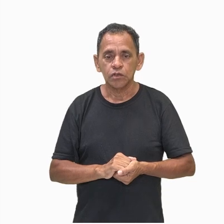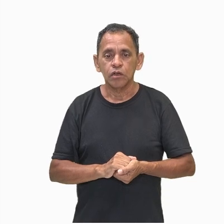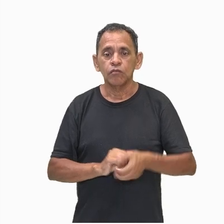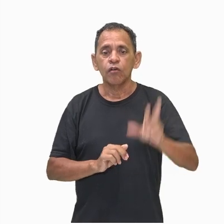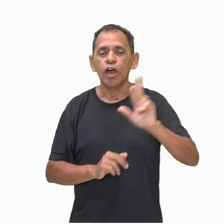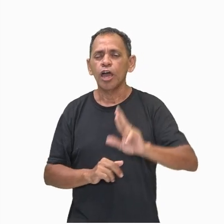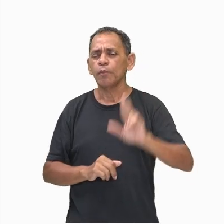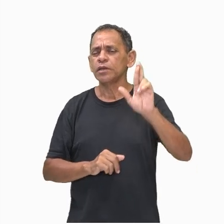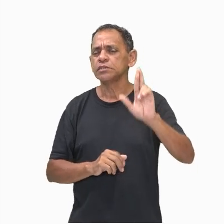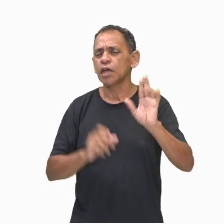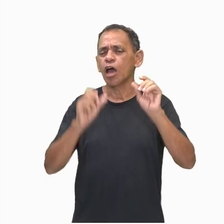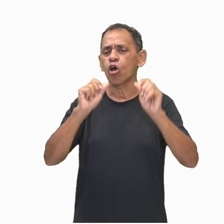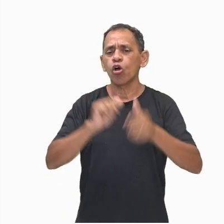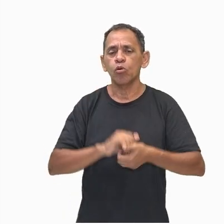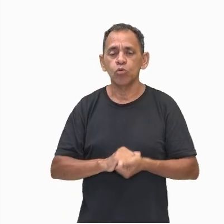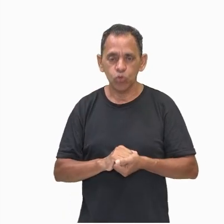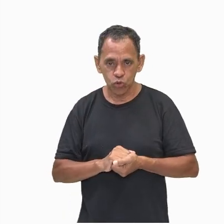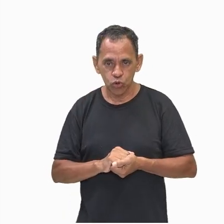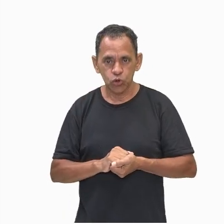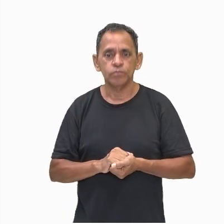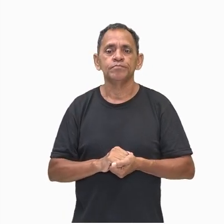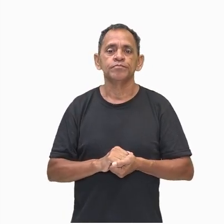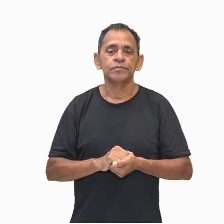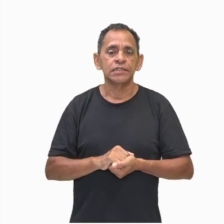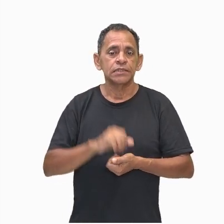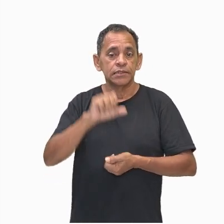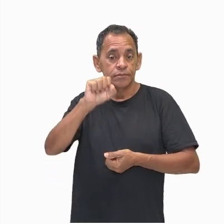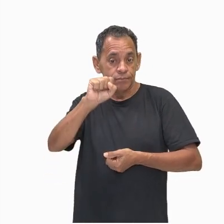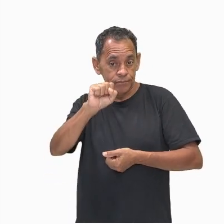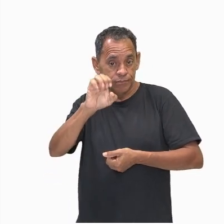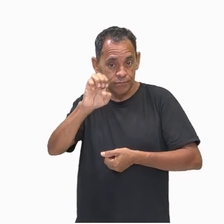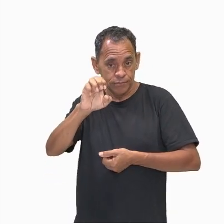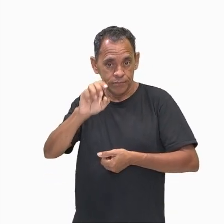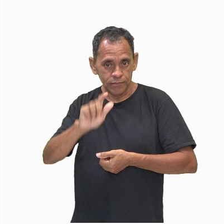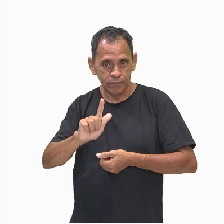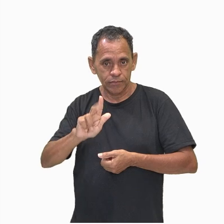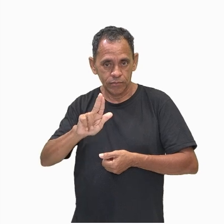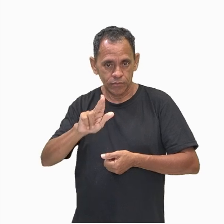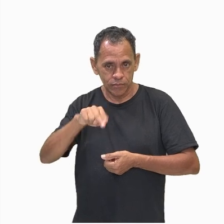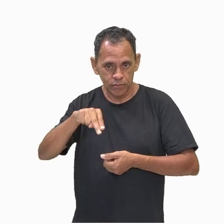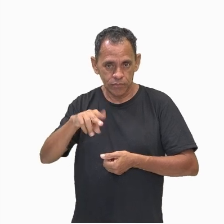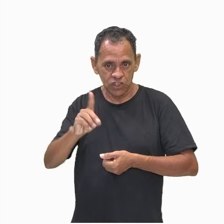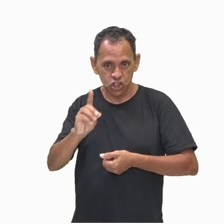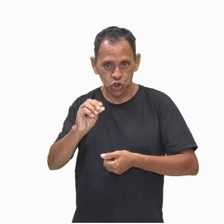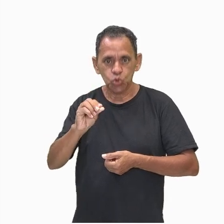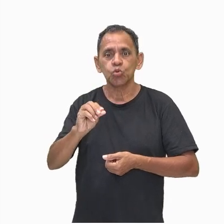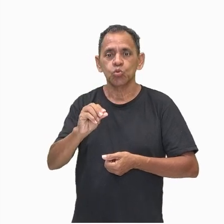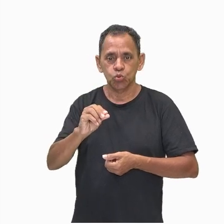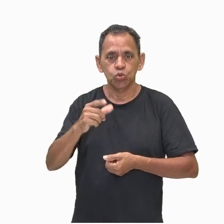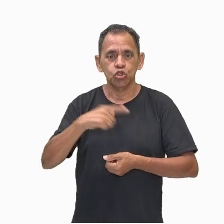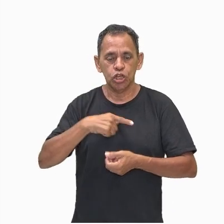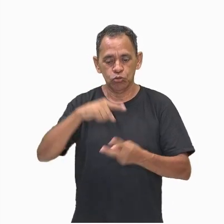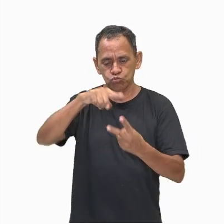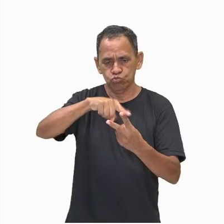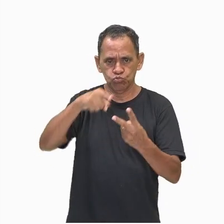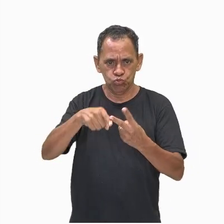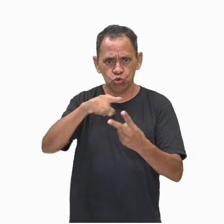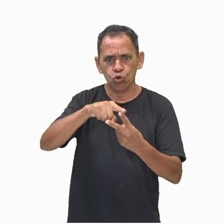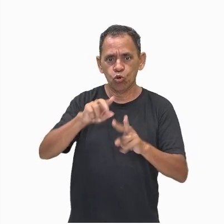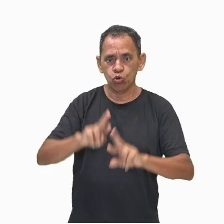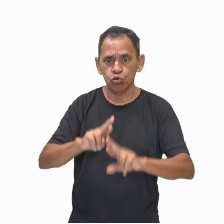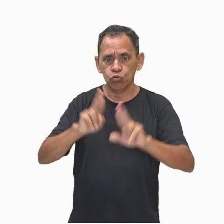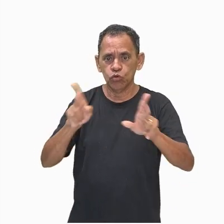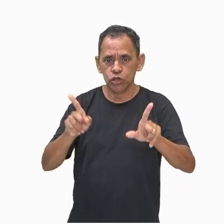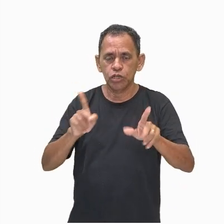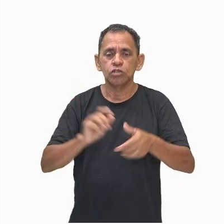na imagem mais uma vez a gente tem o veículo em dois momentos diferentes né então a gente tem o veículo aí